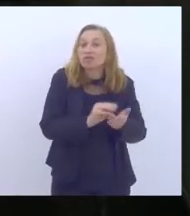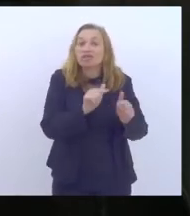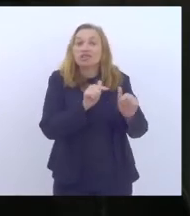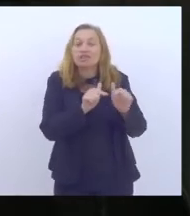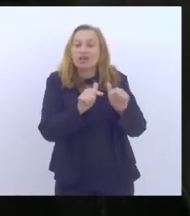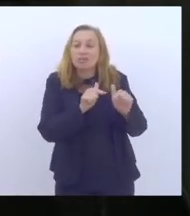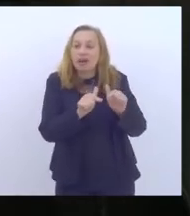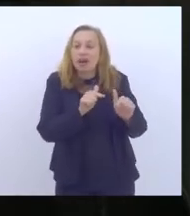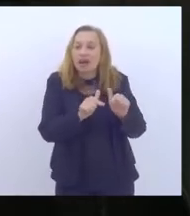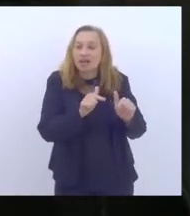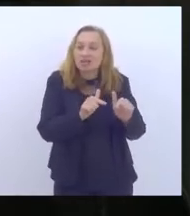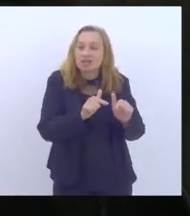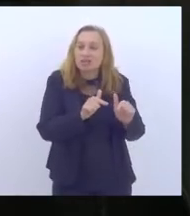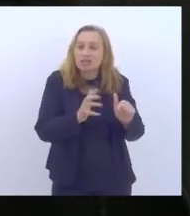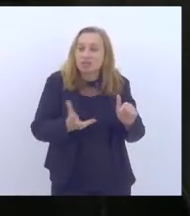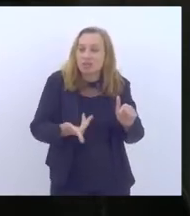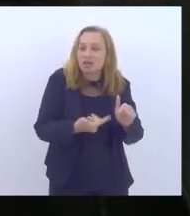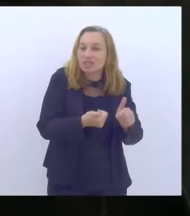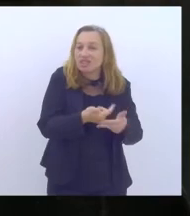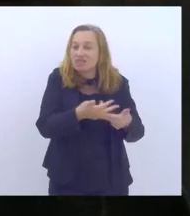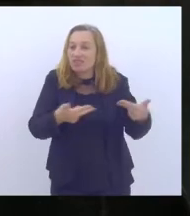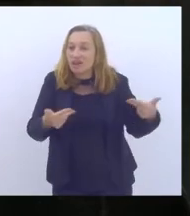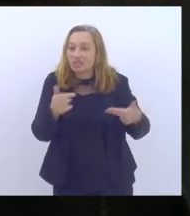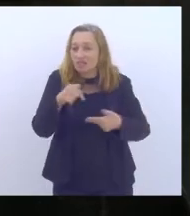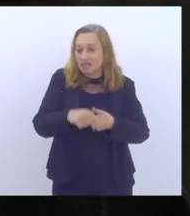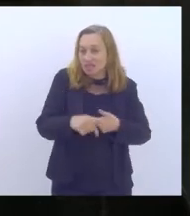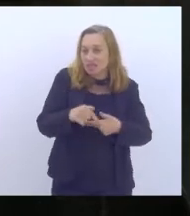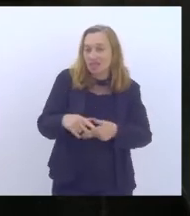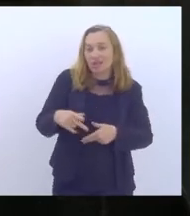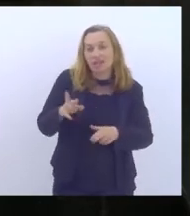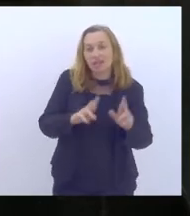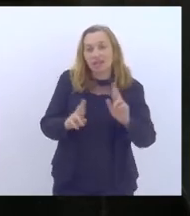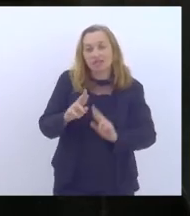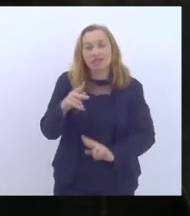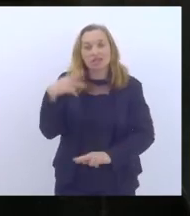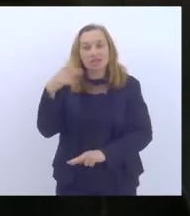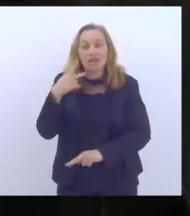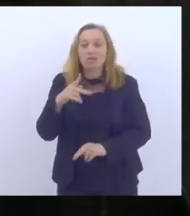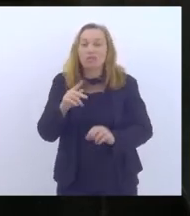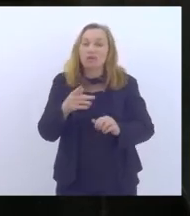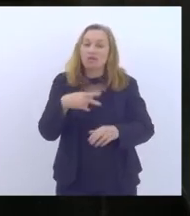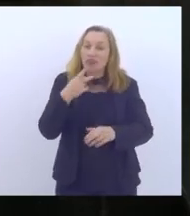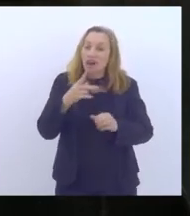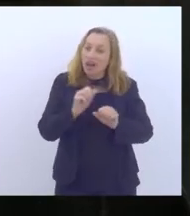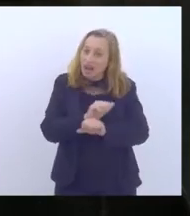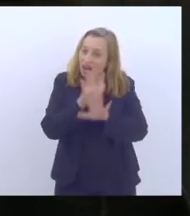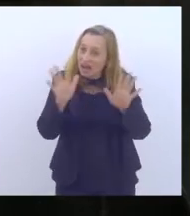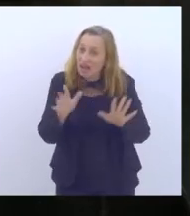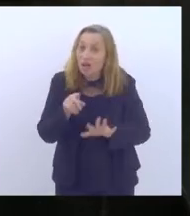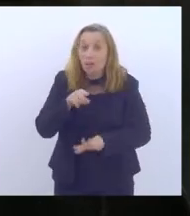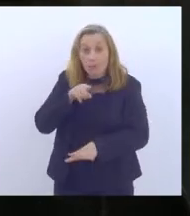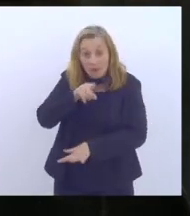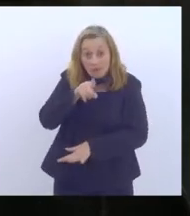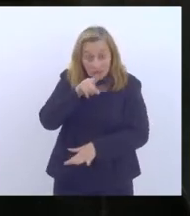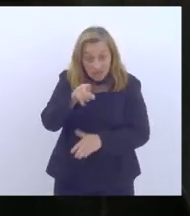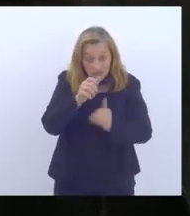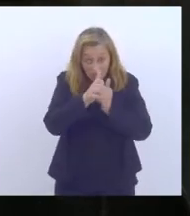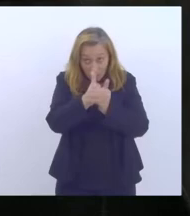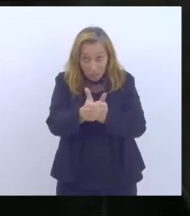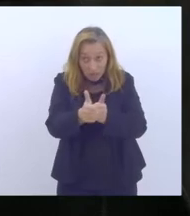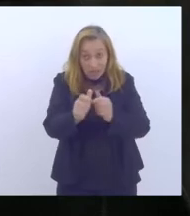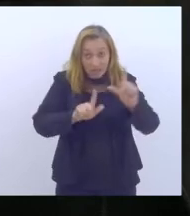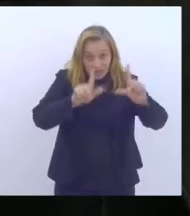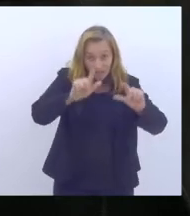trabalhos de muito aqui em relação ao Parlamento mas eu queria deixar uma coisa bem clara para você que está acompanhando